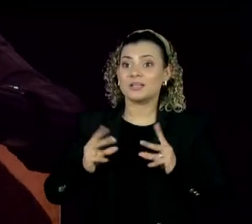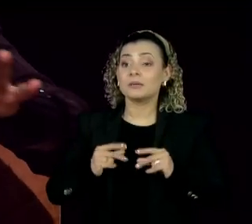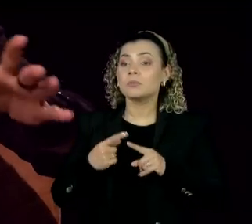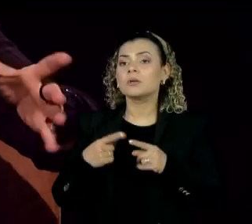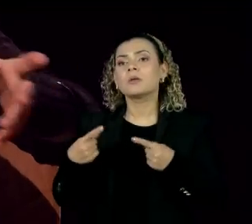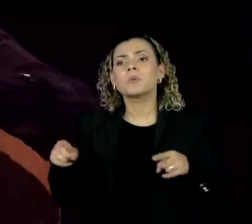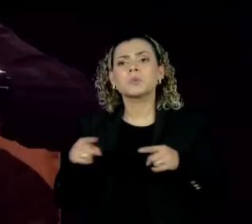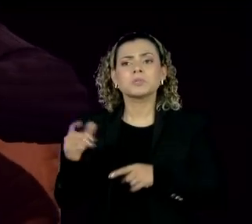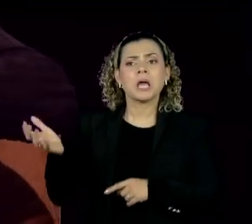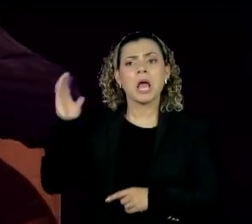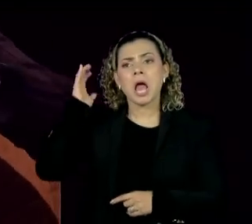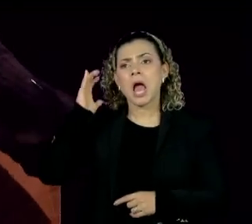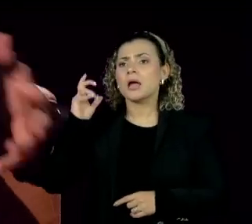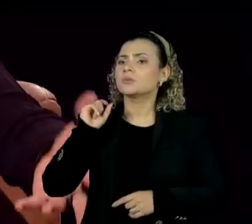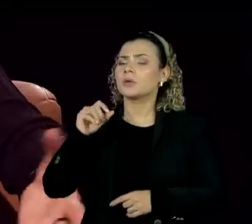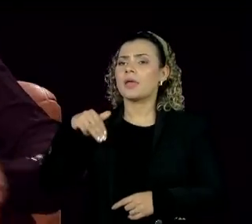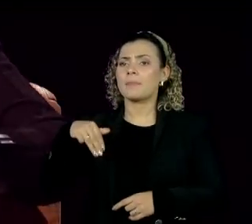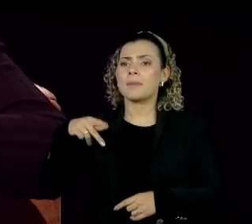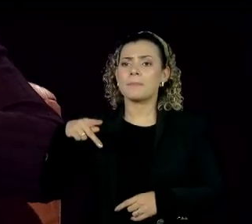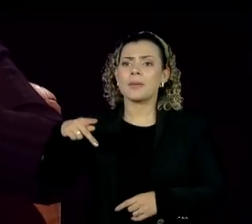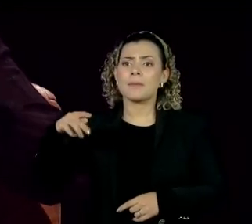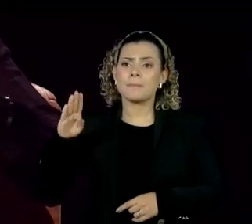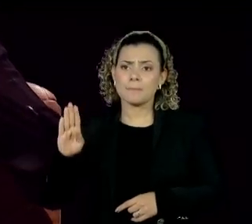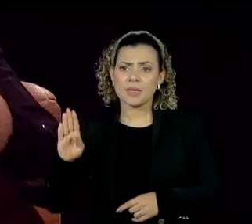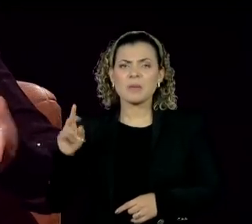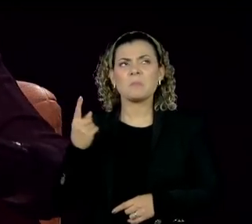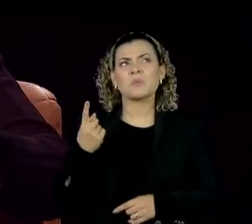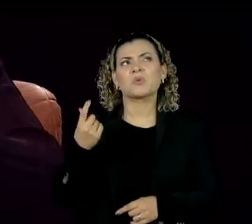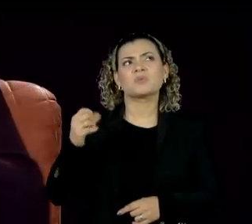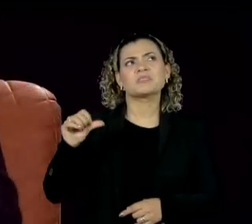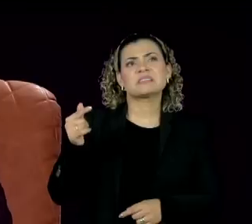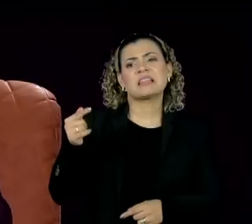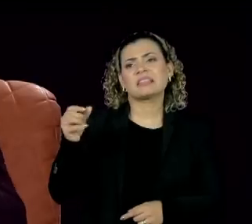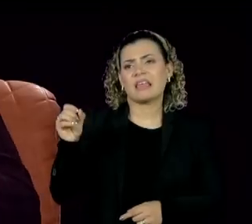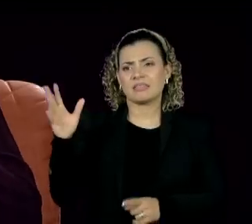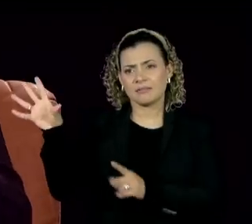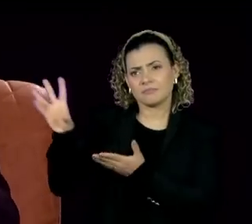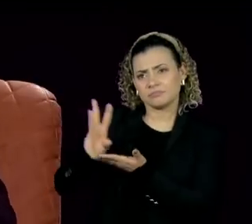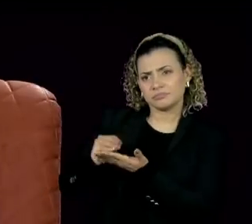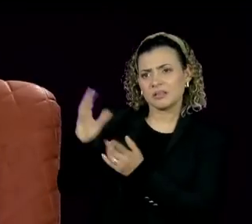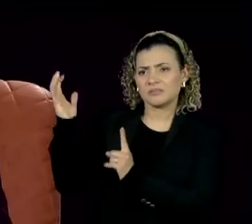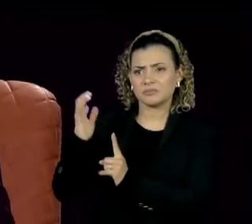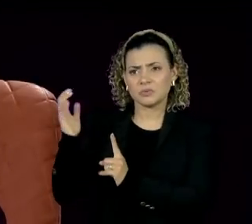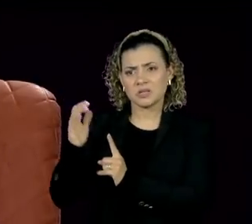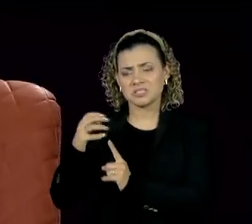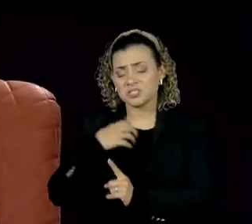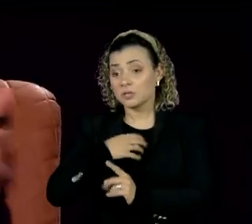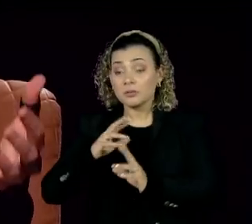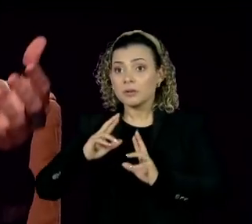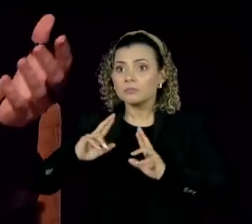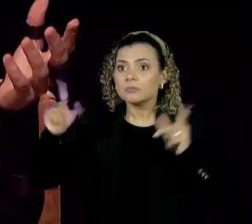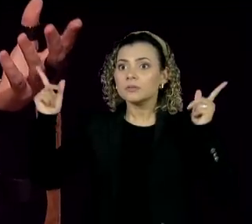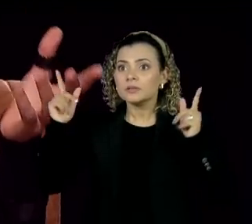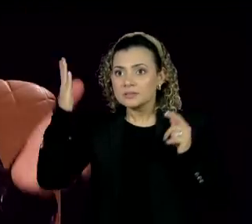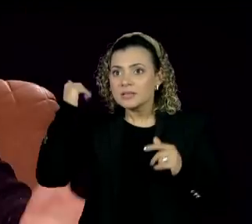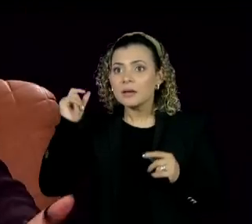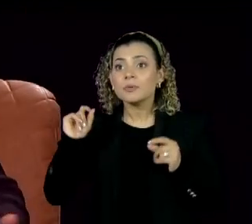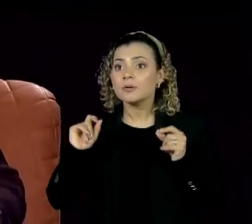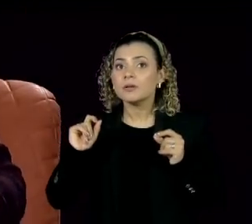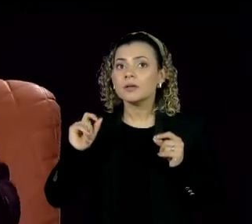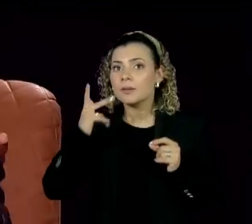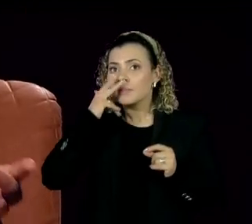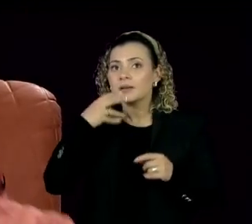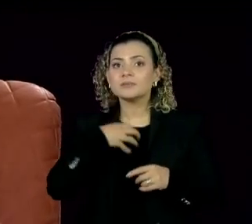tocava uma música que era uma MPB, ali, vinda dos anos 70, né, uma outra pegada, quando de repente, sabe essas noites que você sai